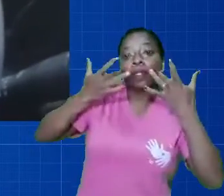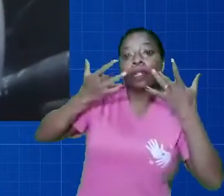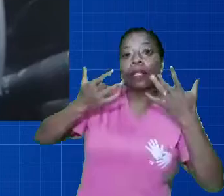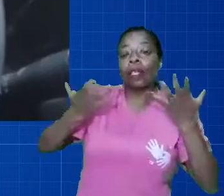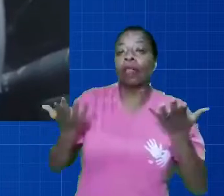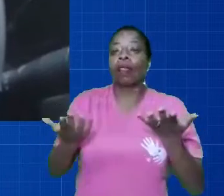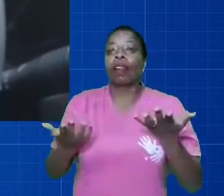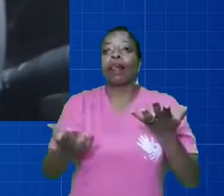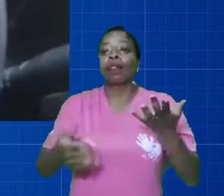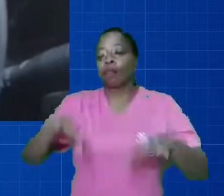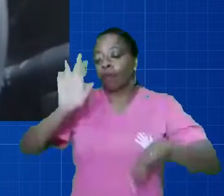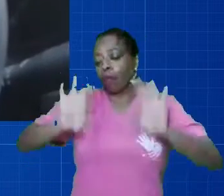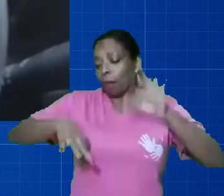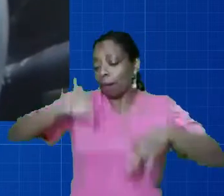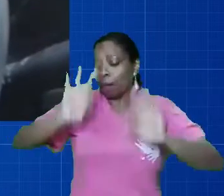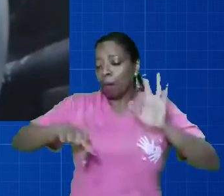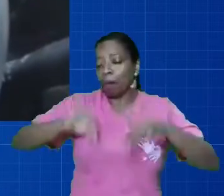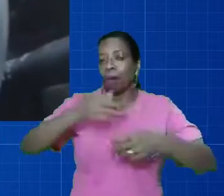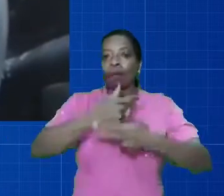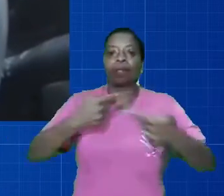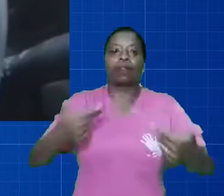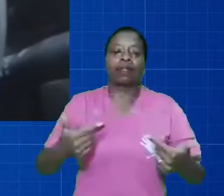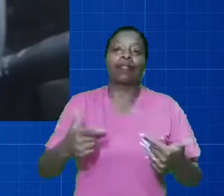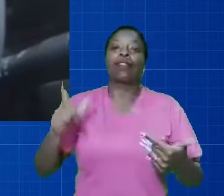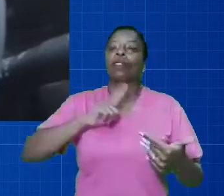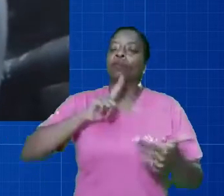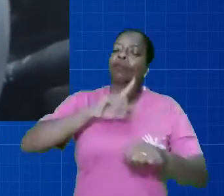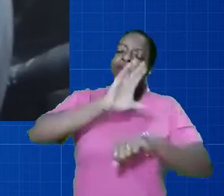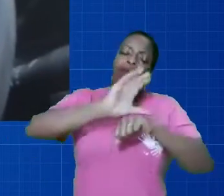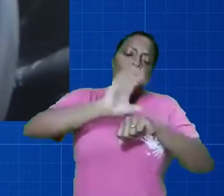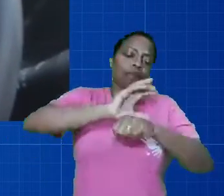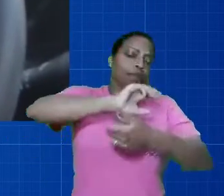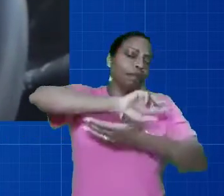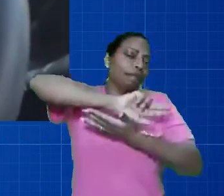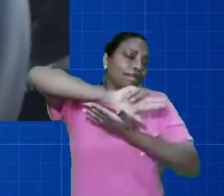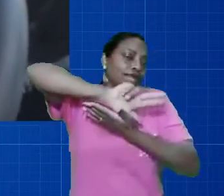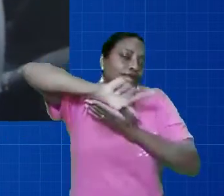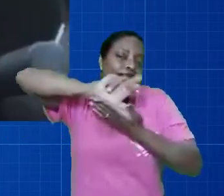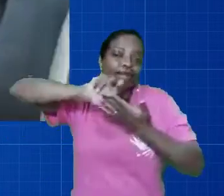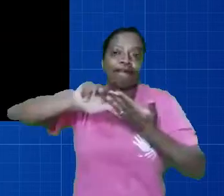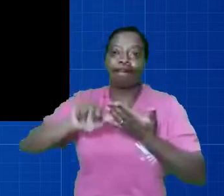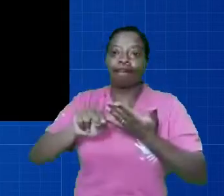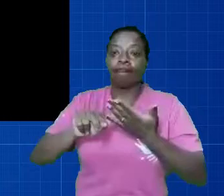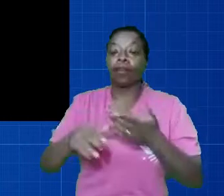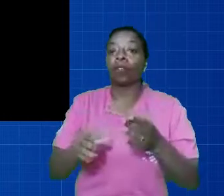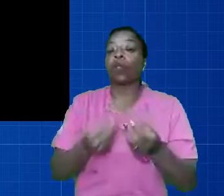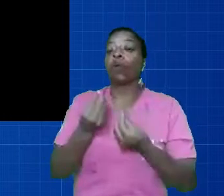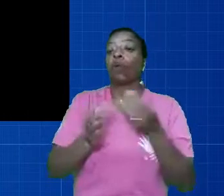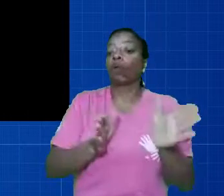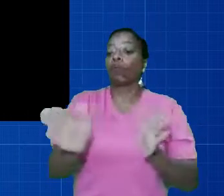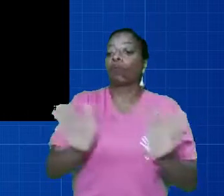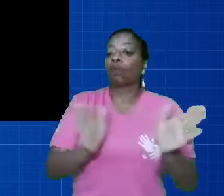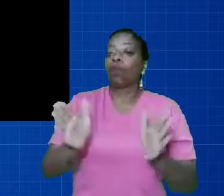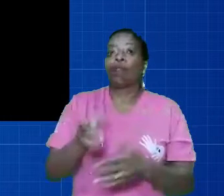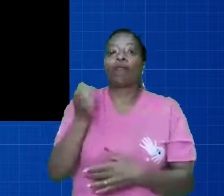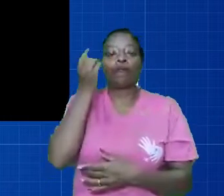grande de cursos que eram oferecidos aqui. O acesso era muito fácil também.